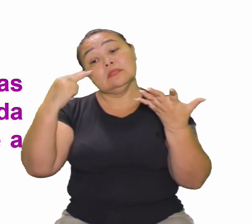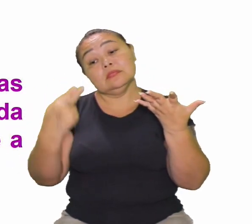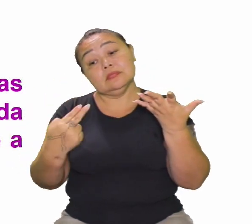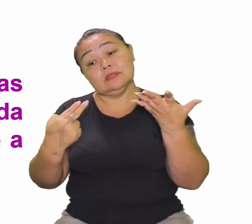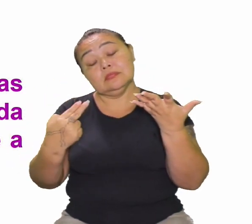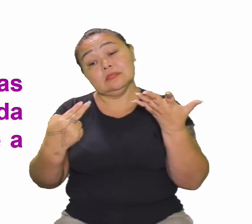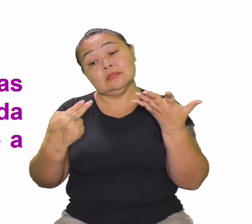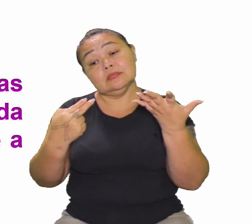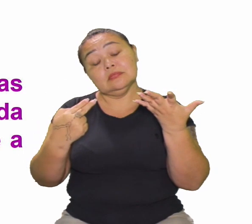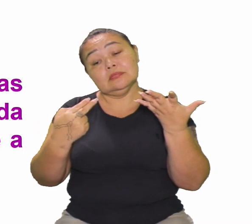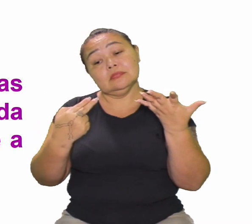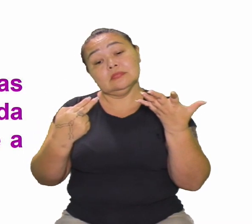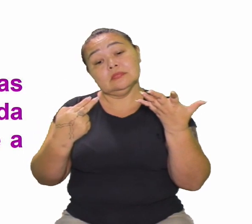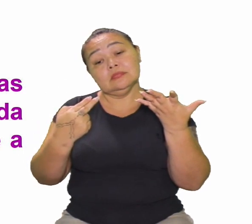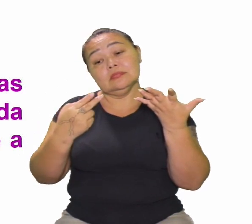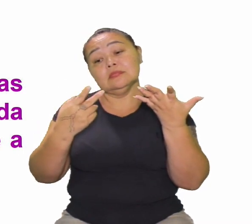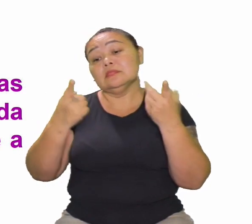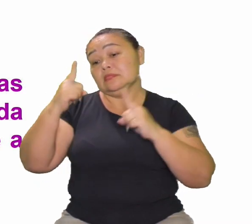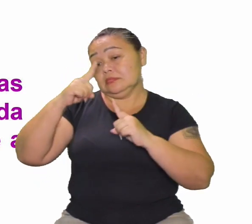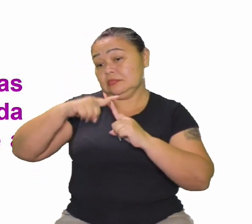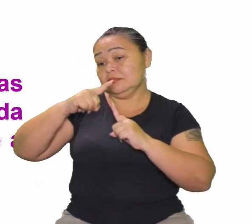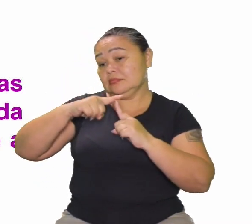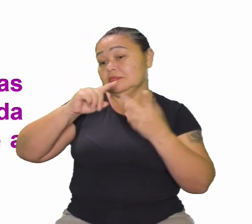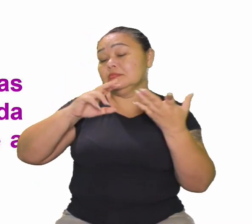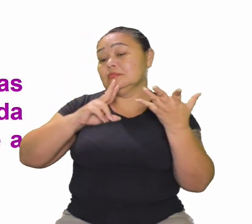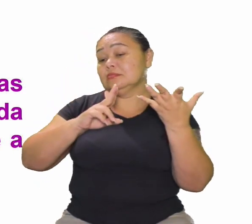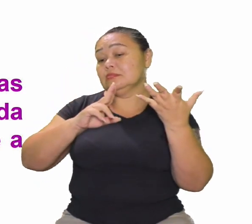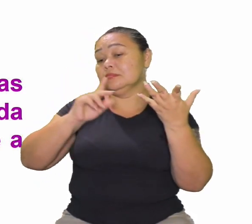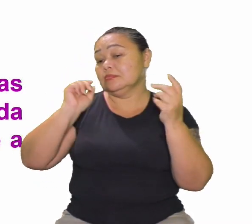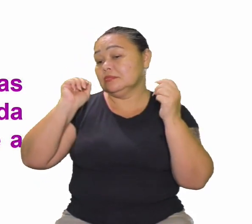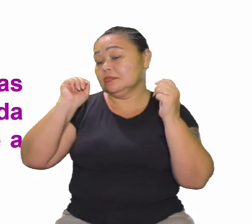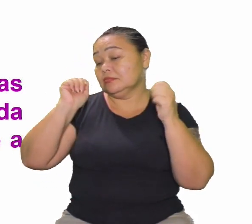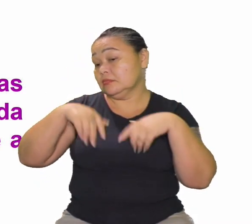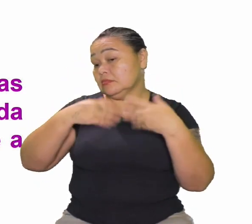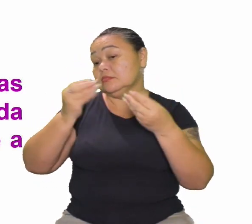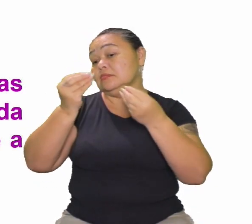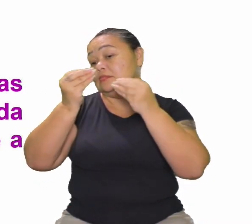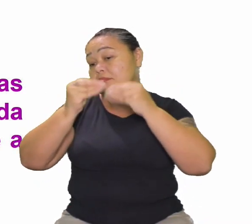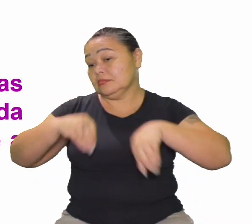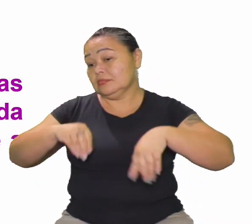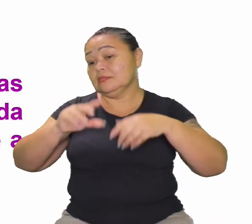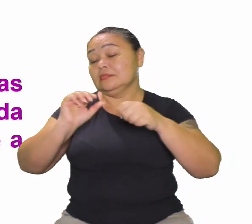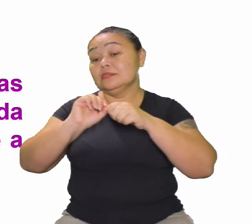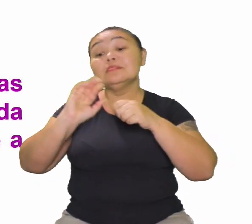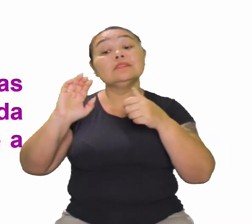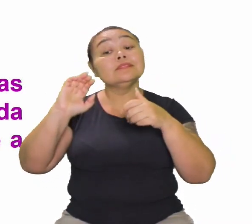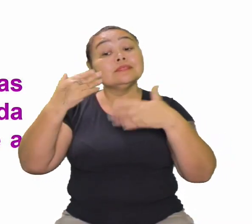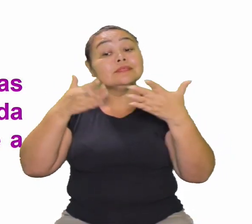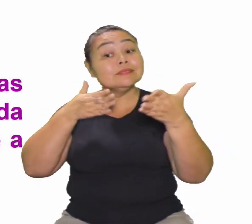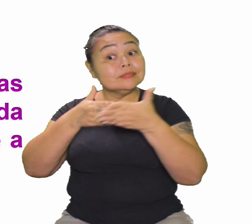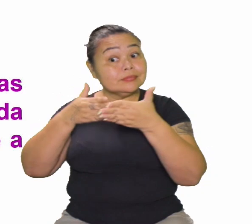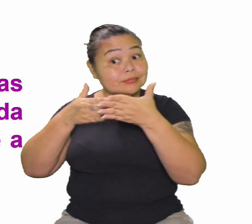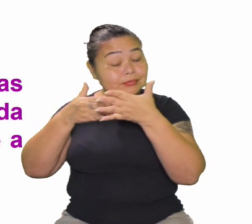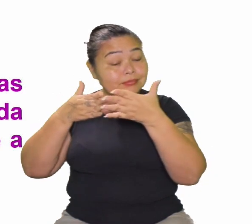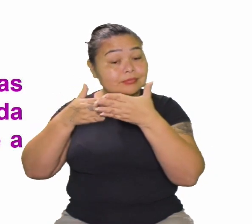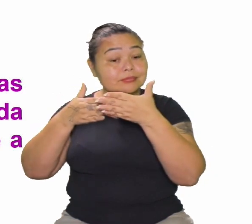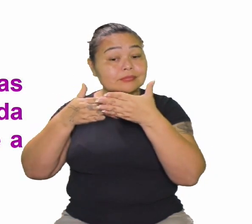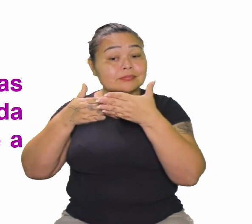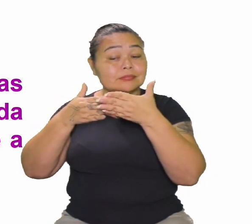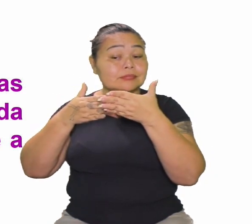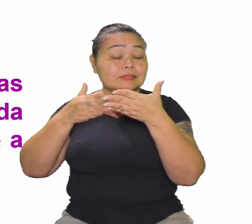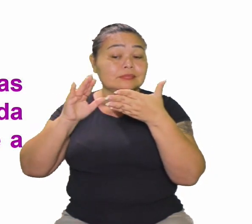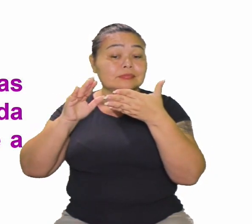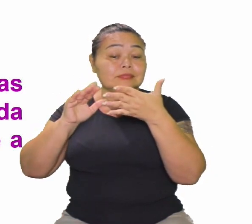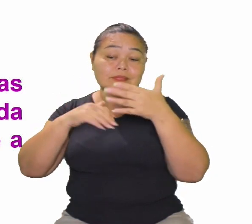de relação aos tipos de poda, vão estar aí afetando ou prejudicando ou impedindo, tá,